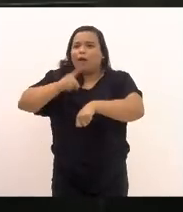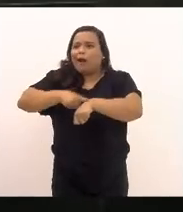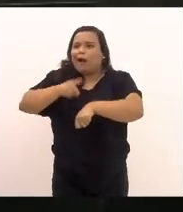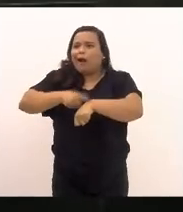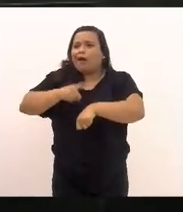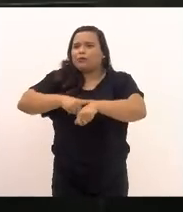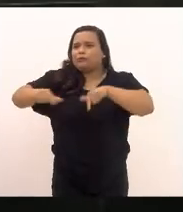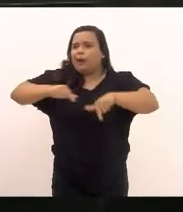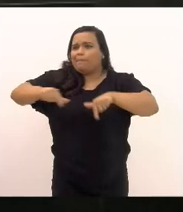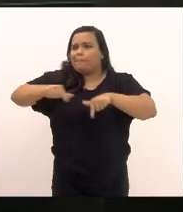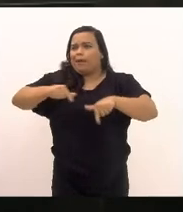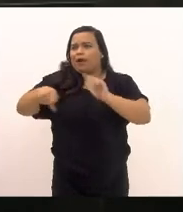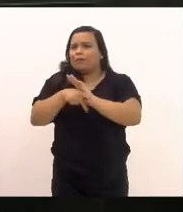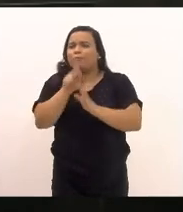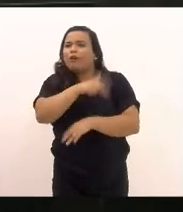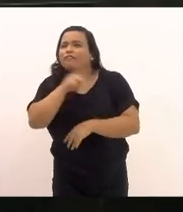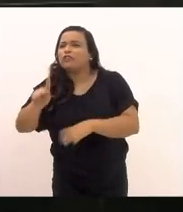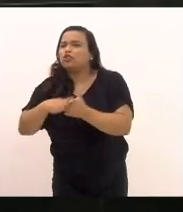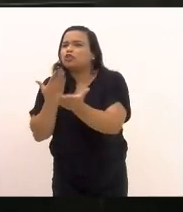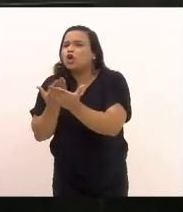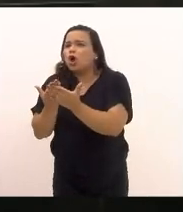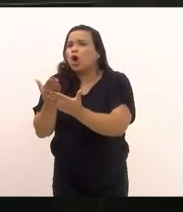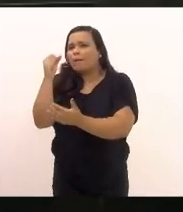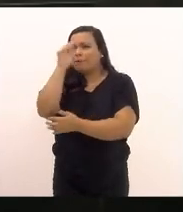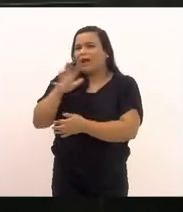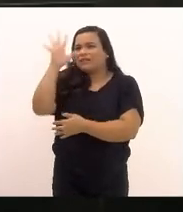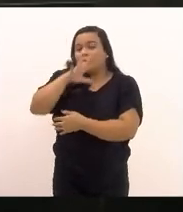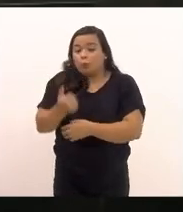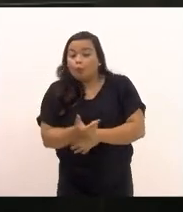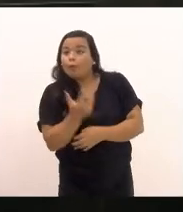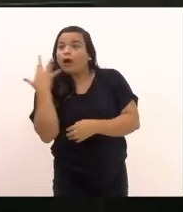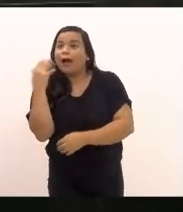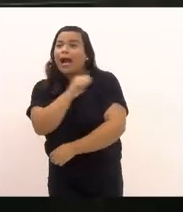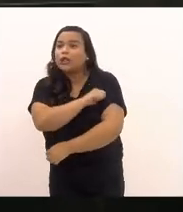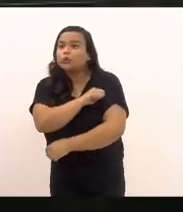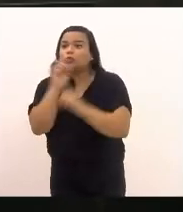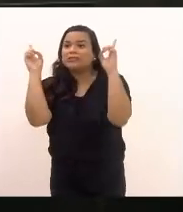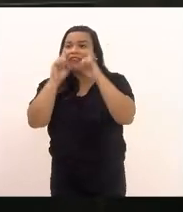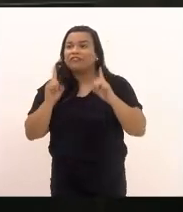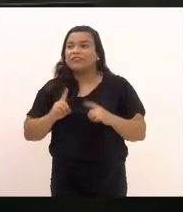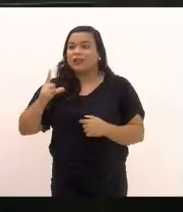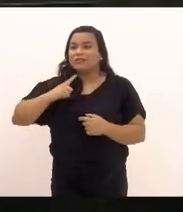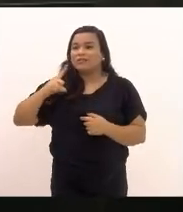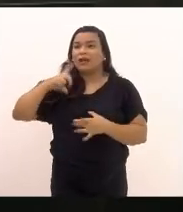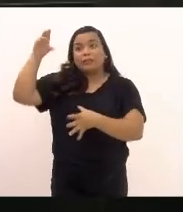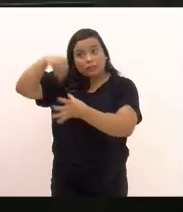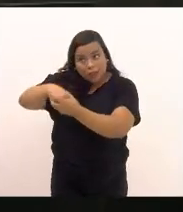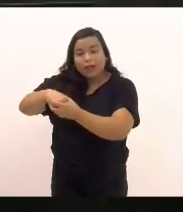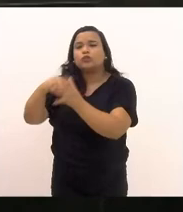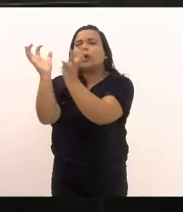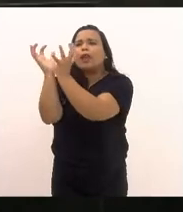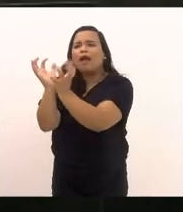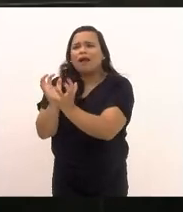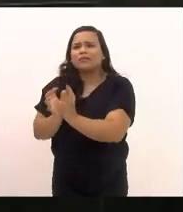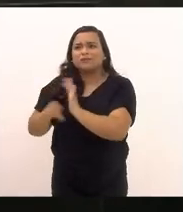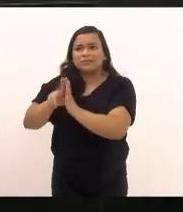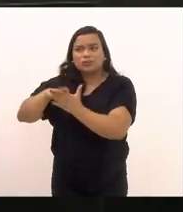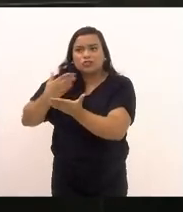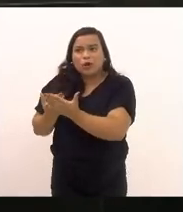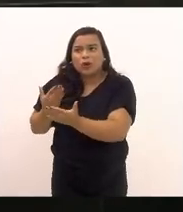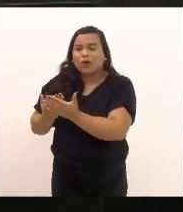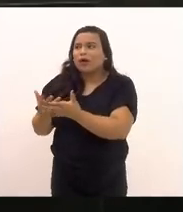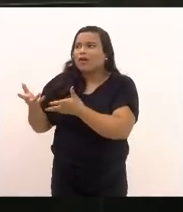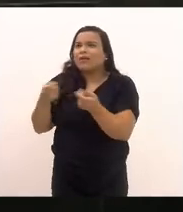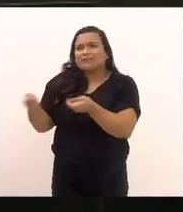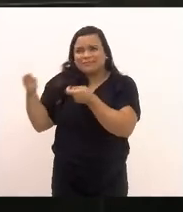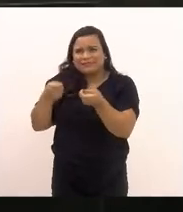dos professores nas escolas brasileiras, quantos alunos com deficiência estão incluídos nas classes regulares nas nossas escolas. Tudo isso é muito importante